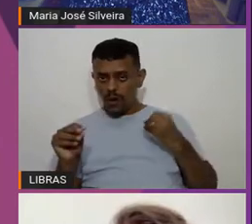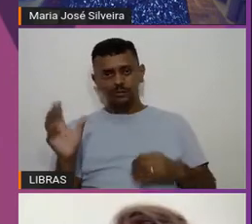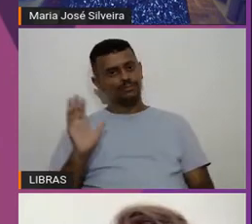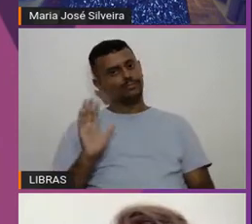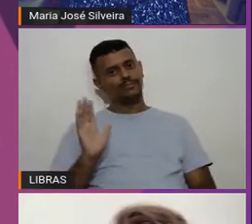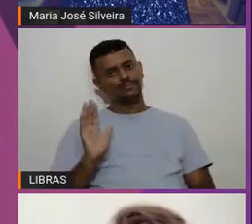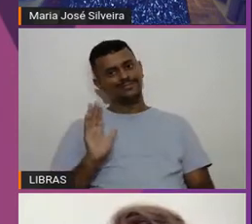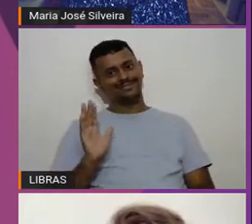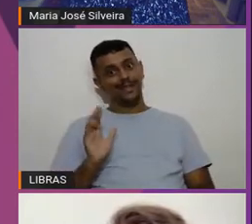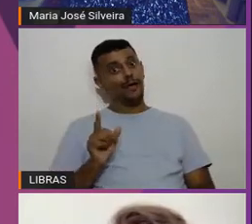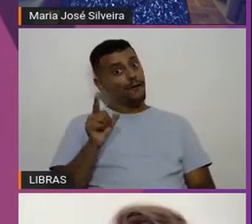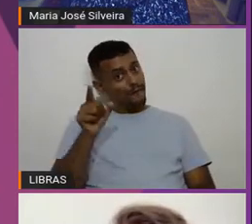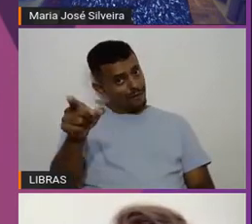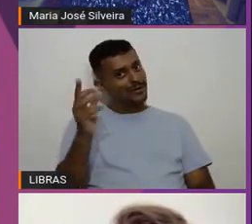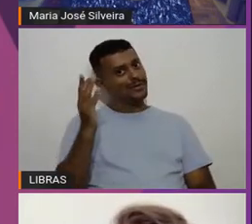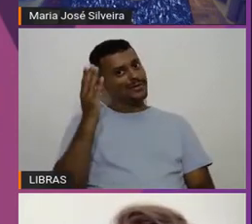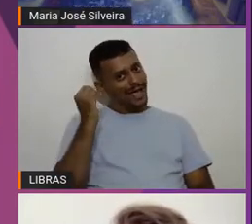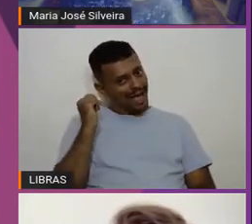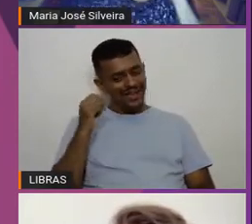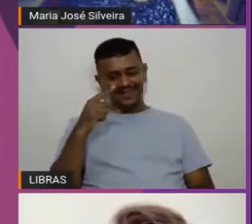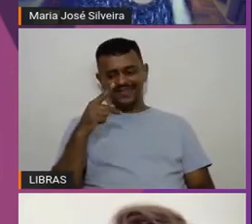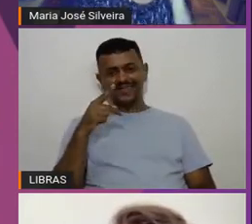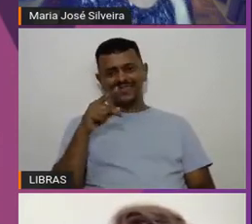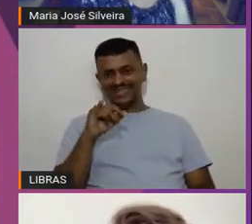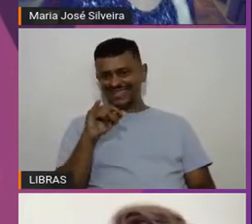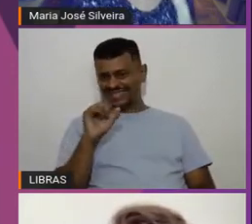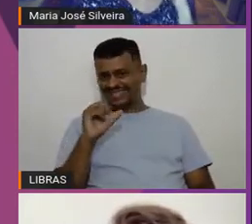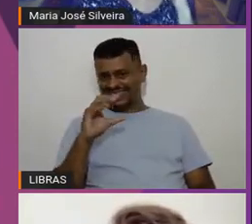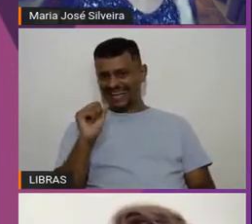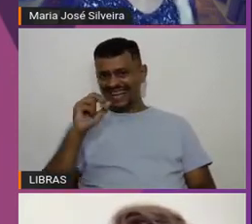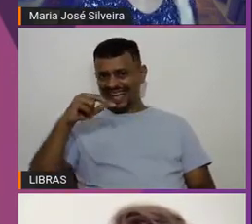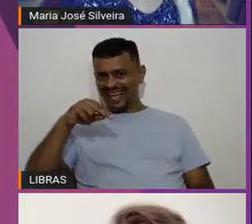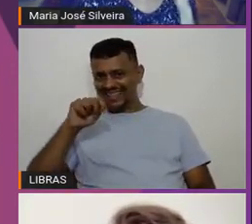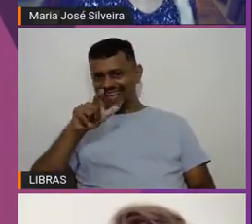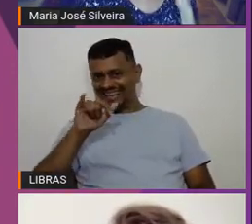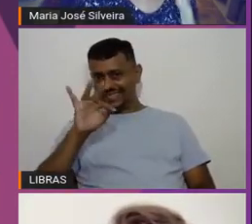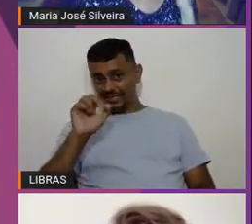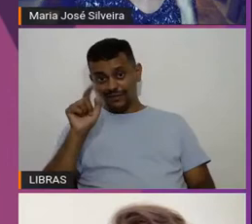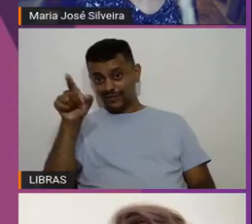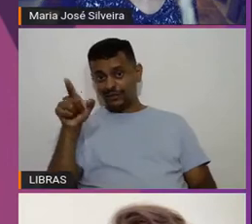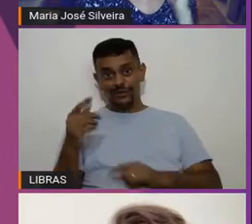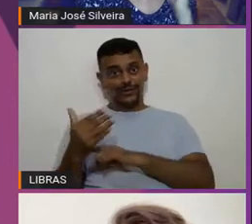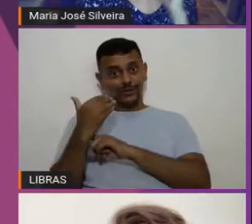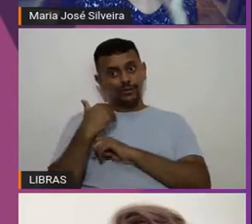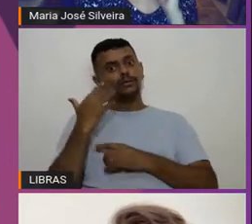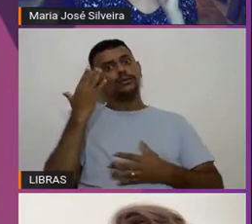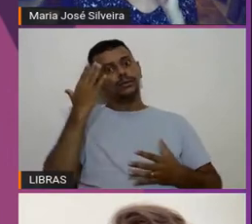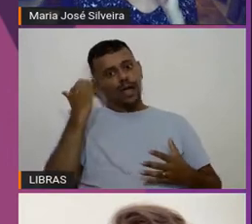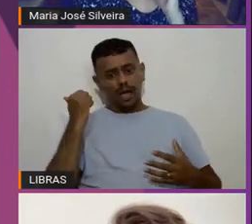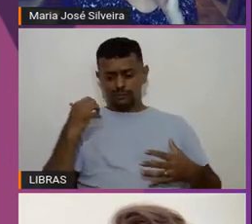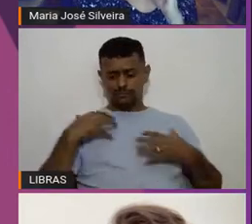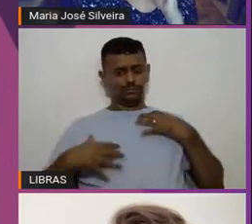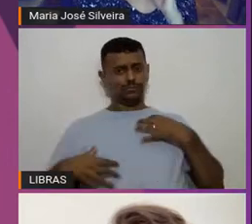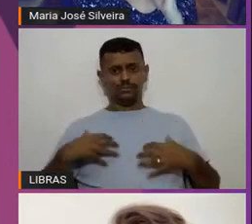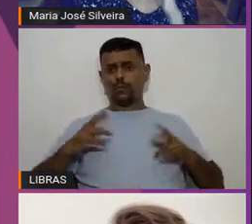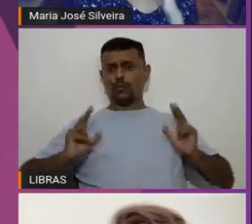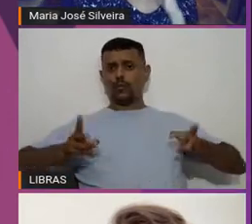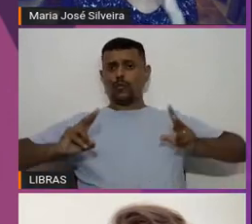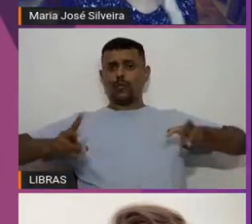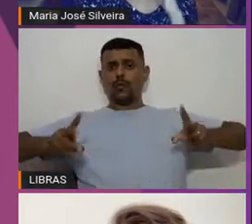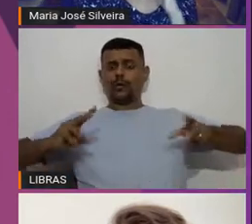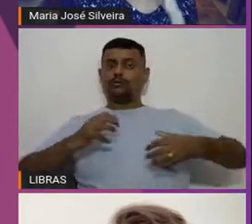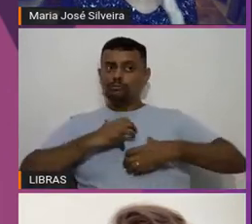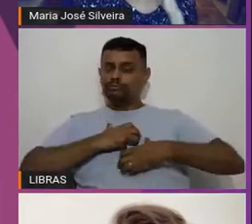quer buscar mas é continua aqui eu acho que é uma coisa